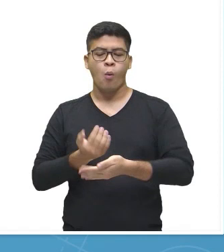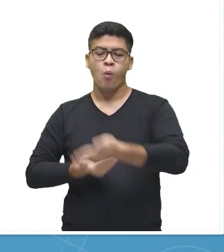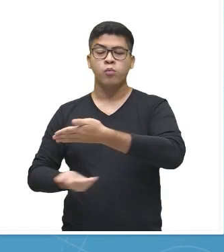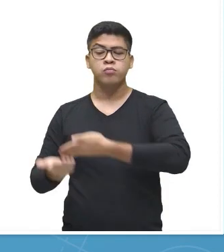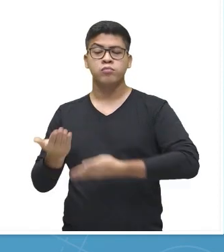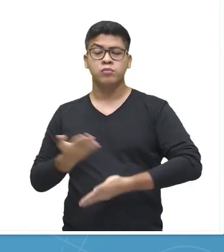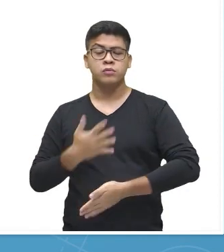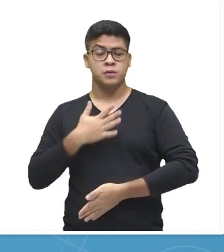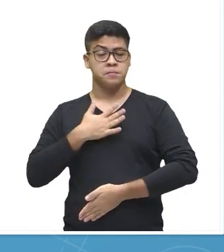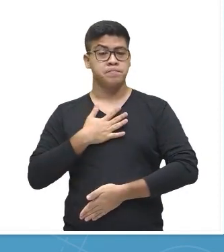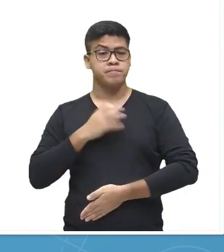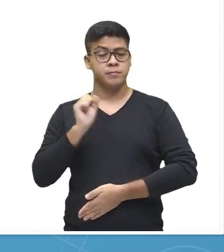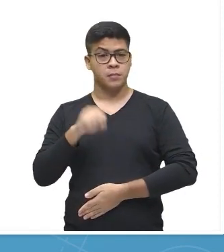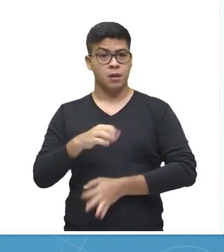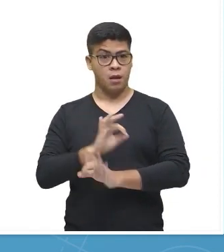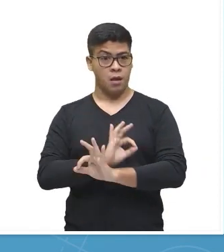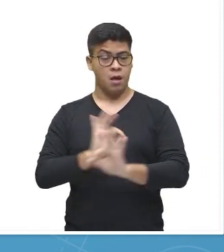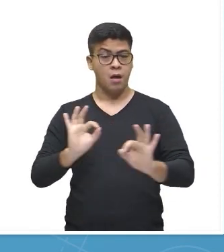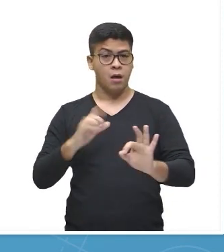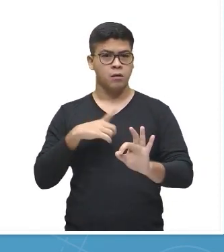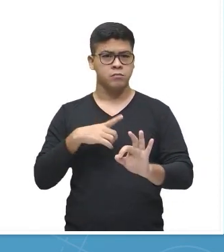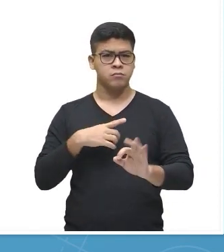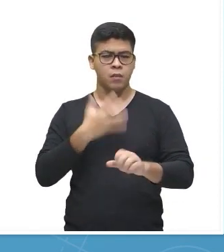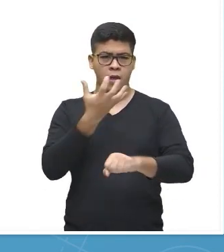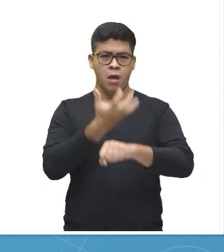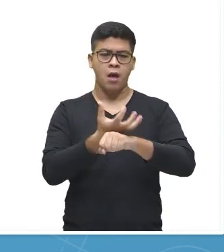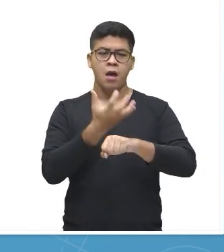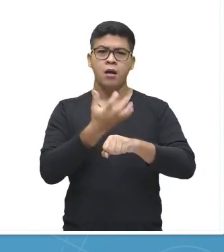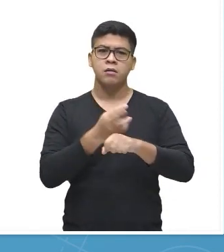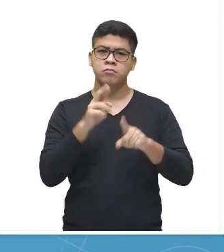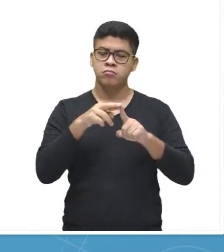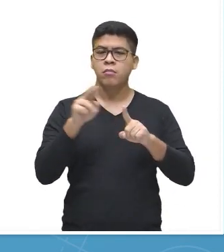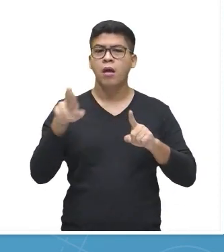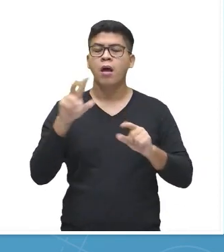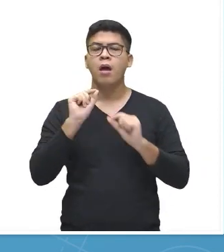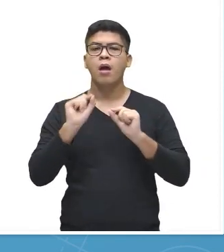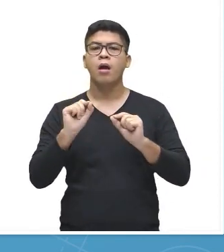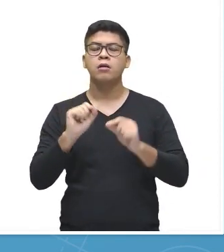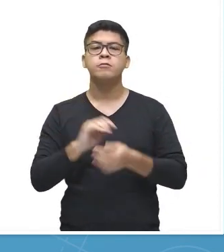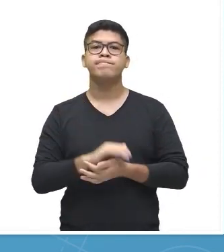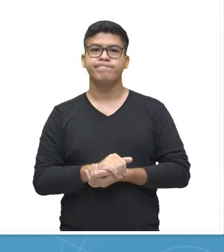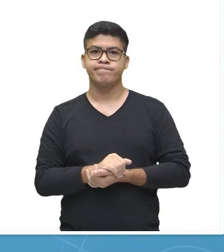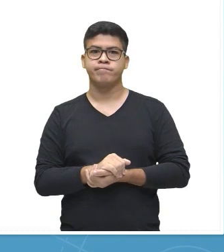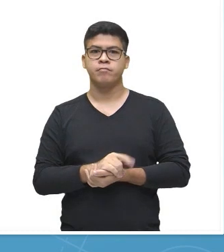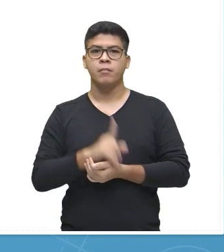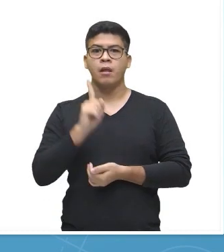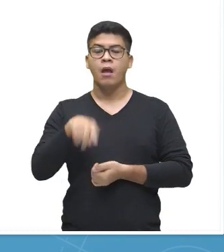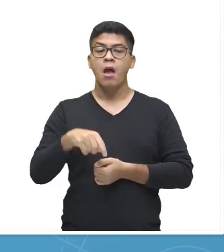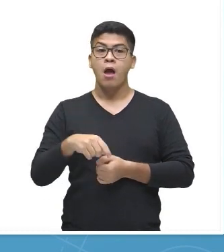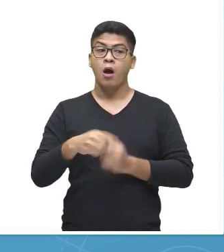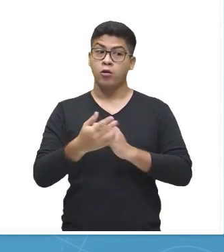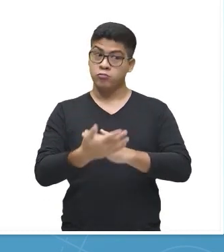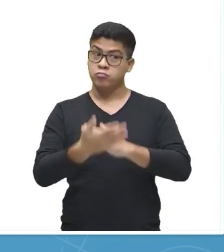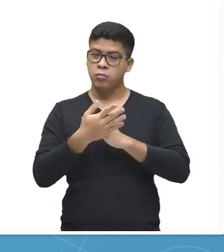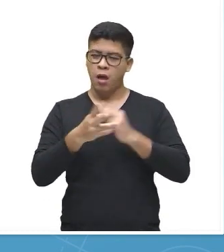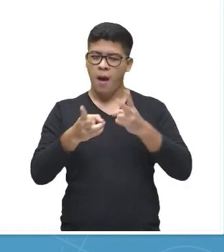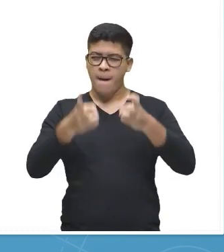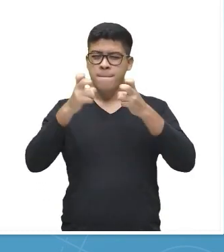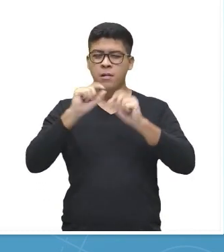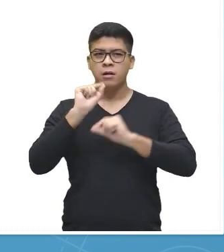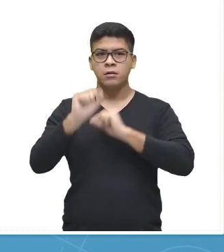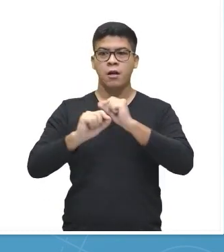comigo. Certo? Ensino religioso, gente, nos auxilia a perceber que